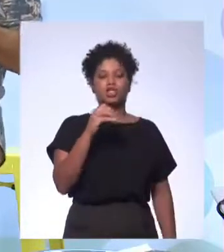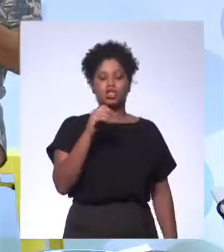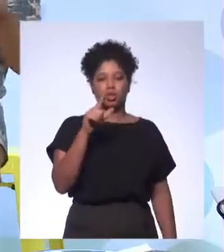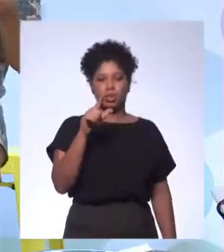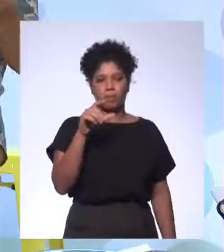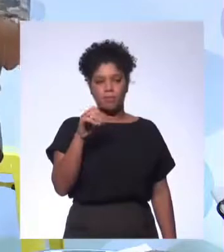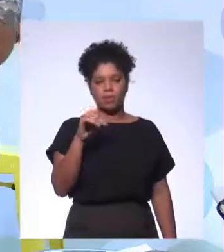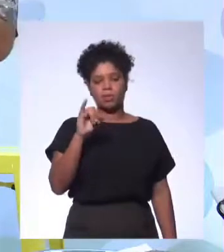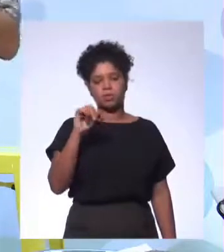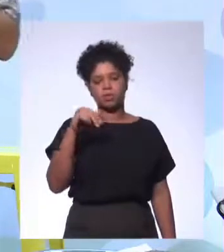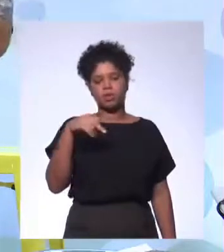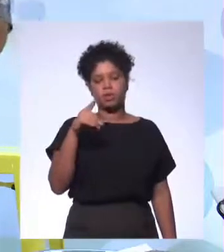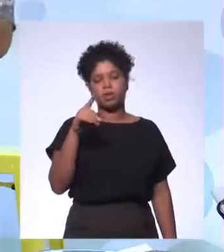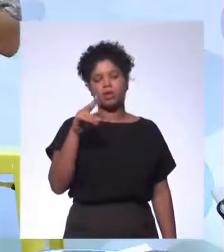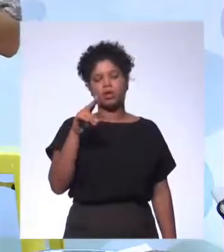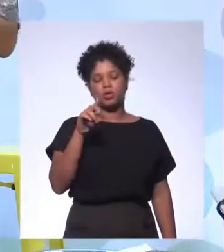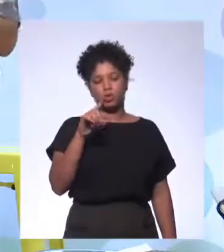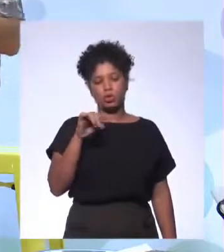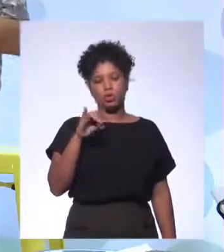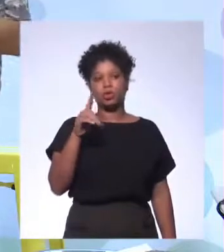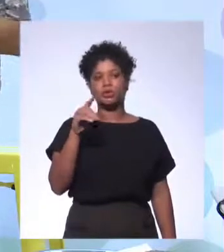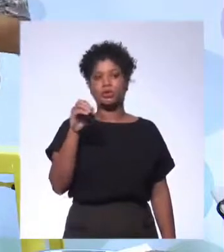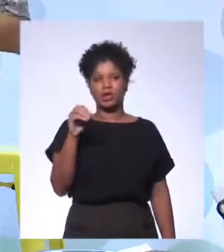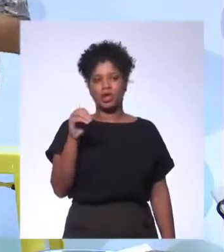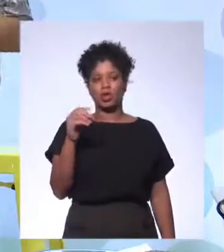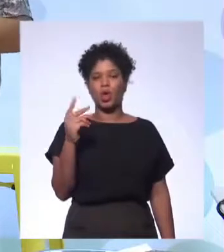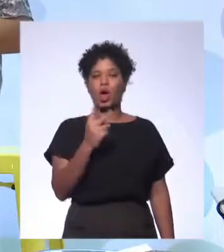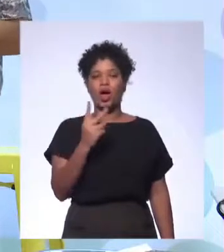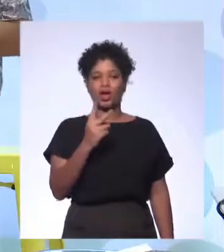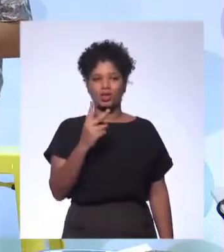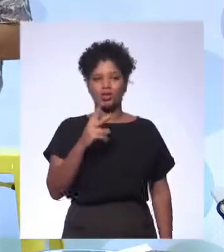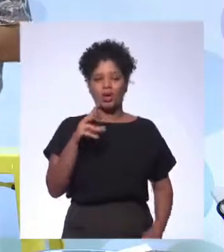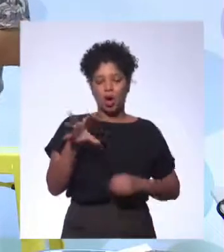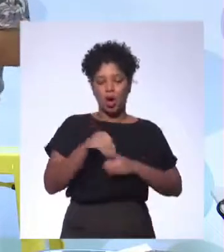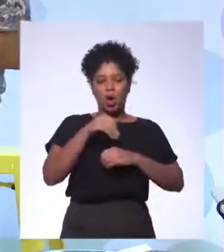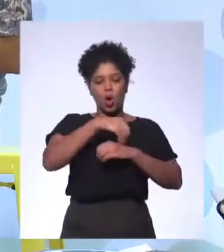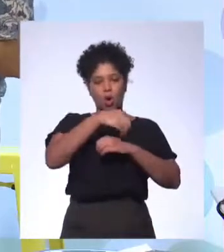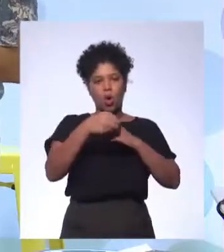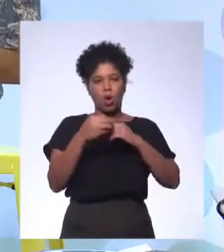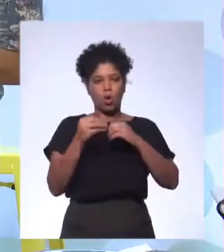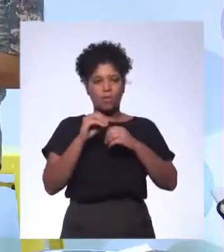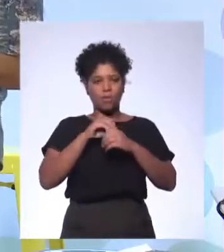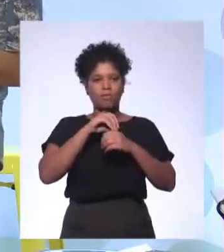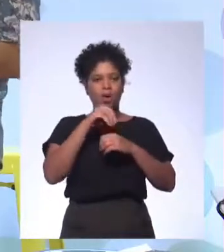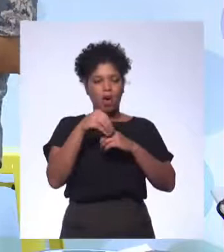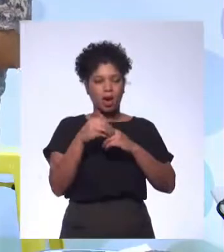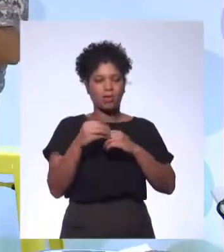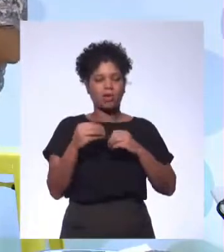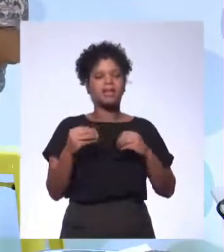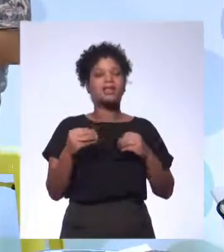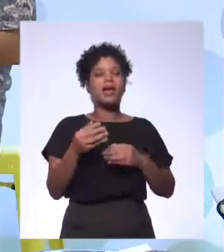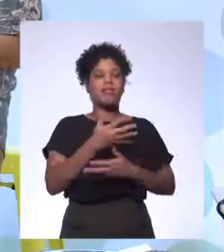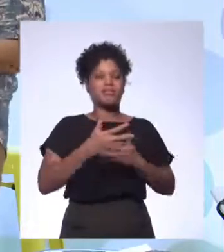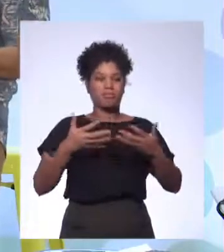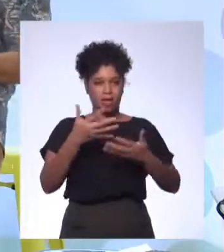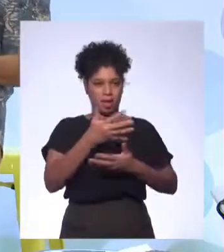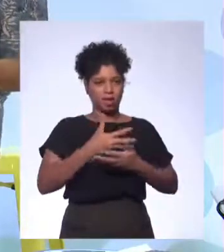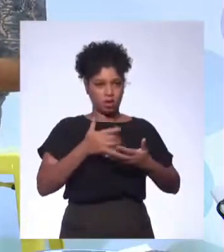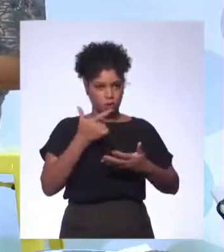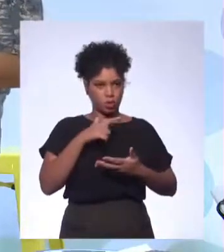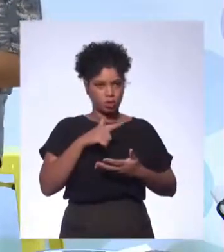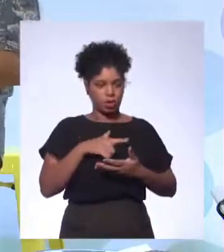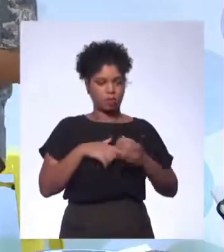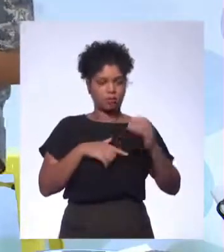induzir a molécula de gás carbônico E aí elas vão interagir entre si Ok e aqui temos